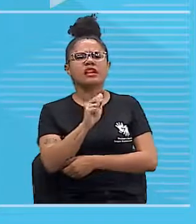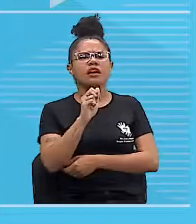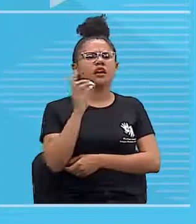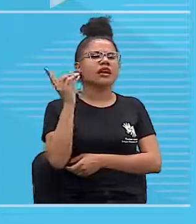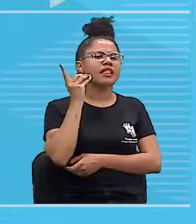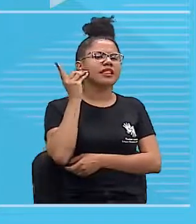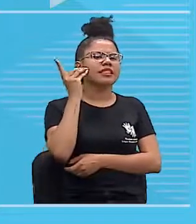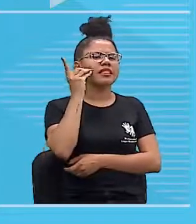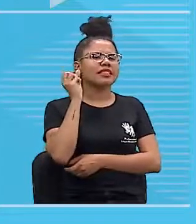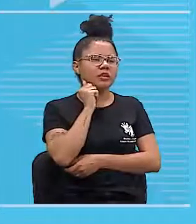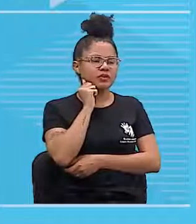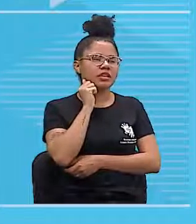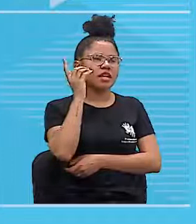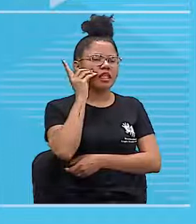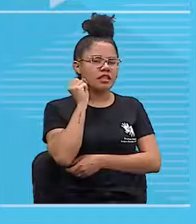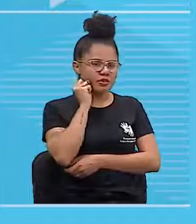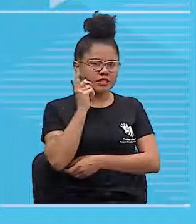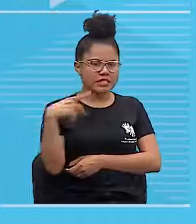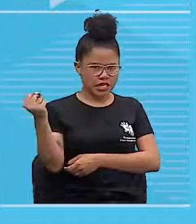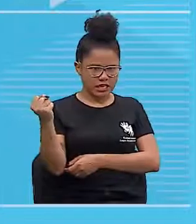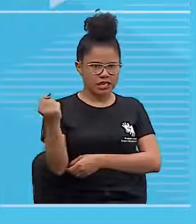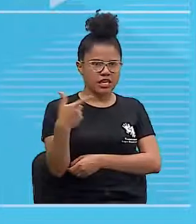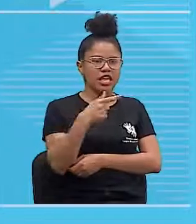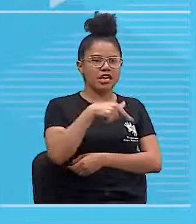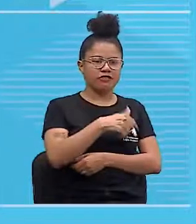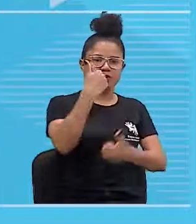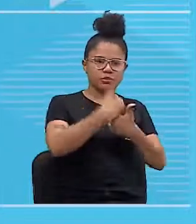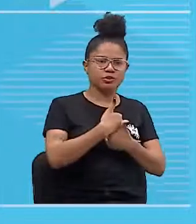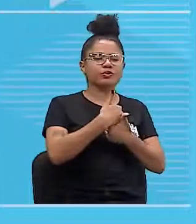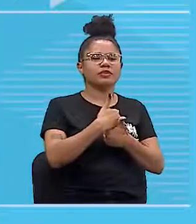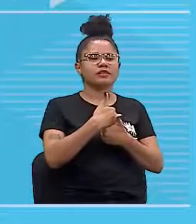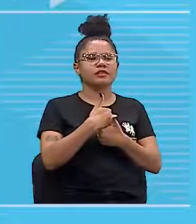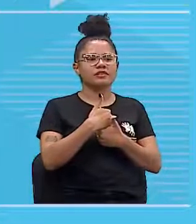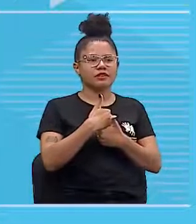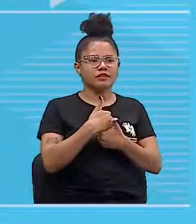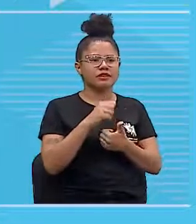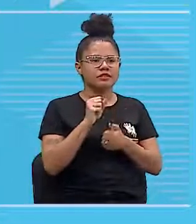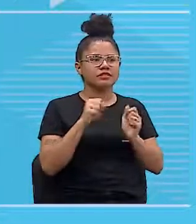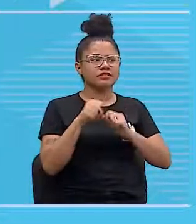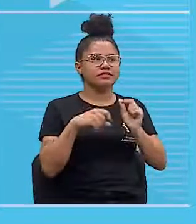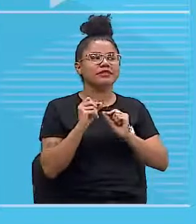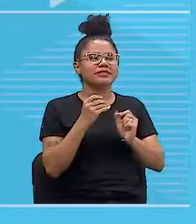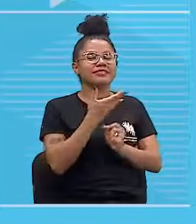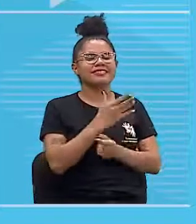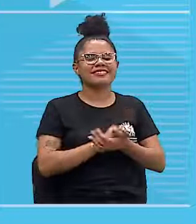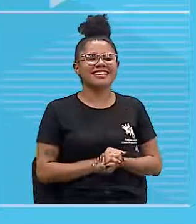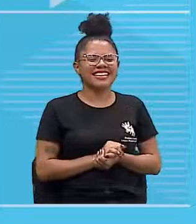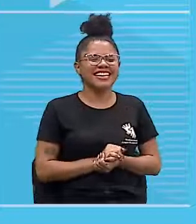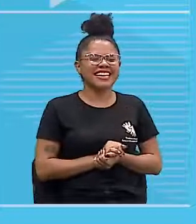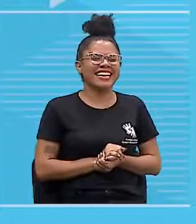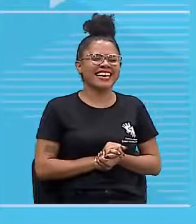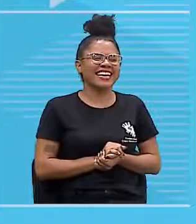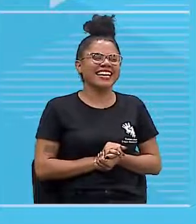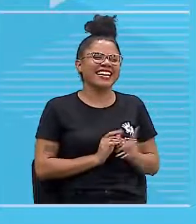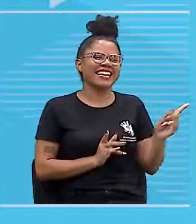aí passa no vestibular e não lembro do tio Dri Aí você fica e vê a água porque se eu souber